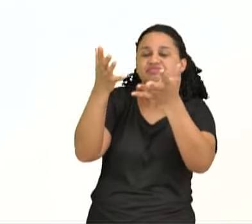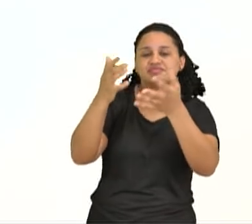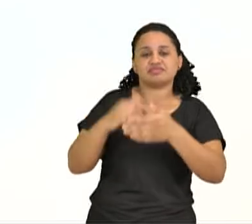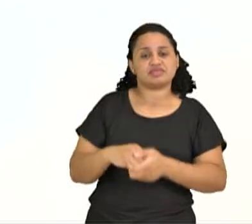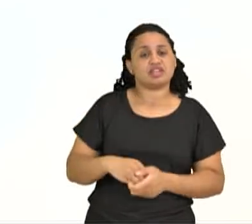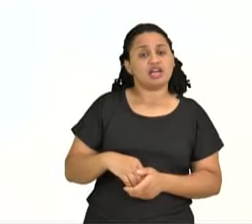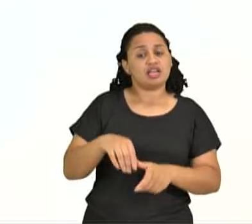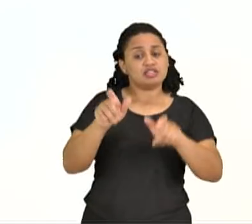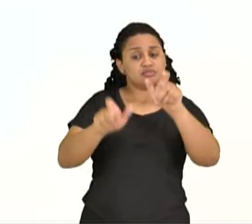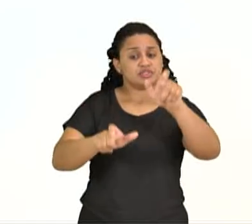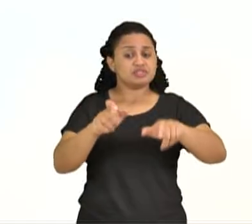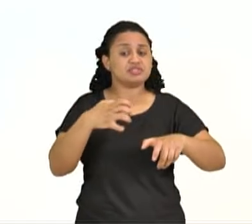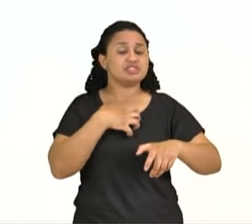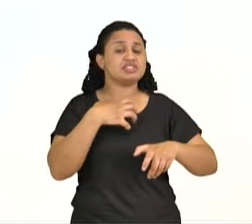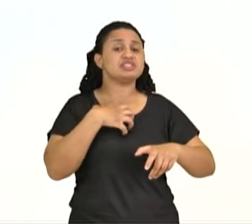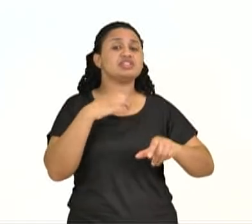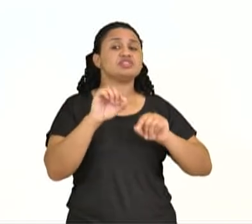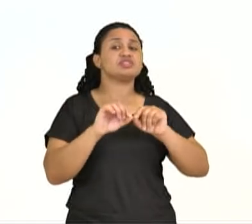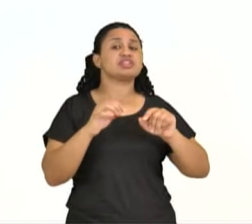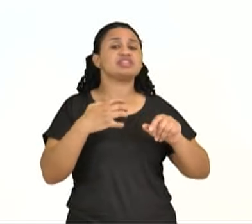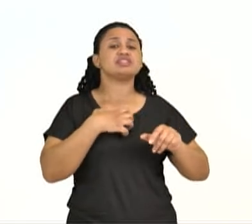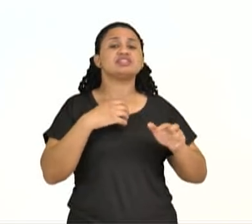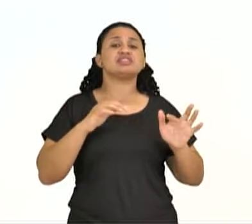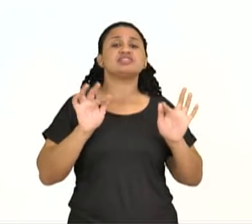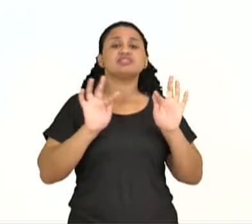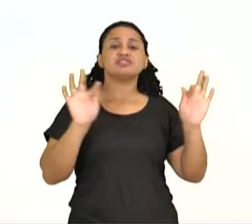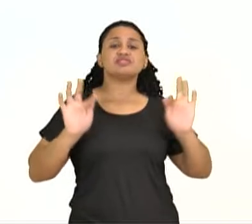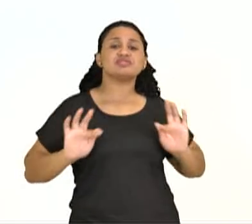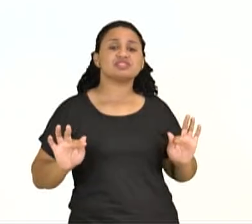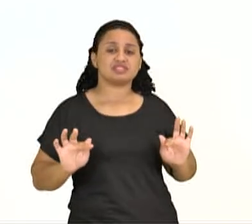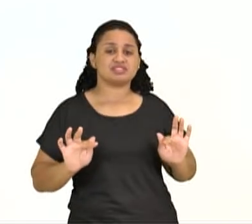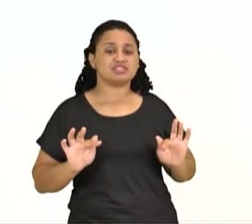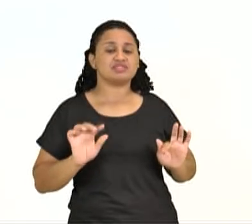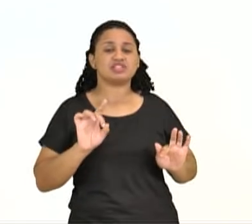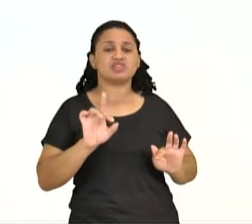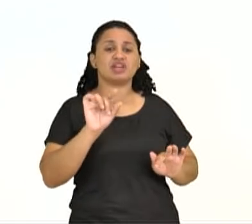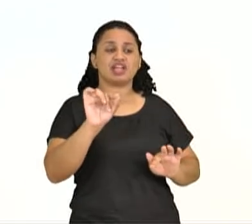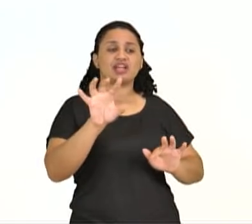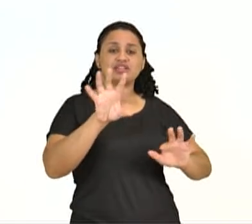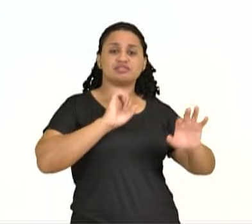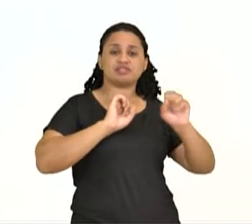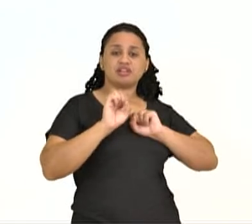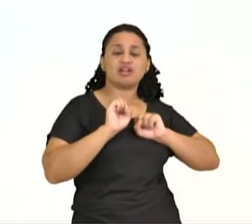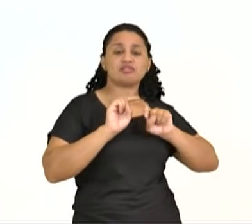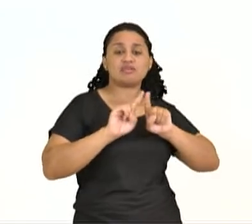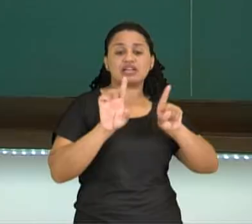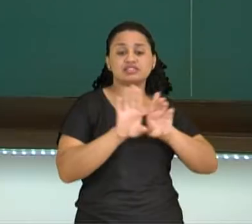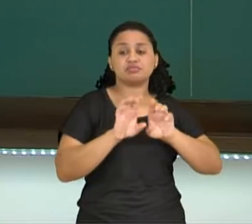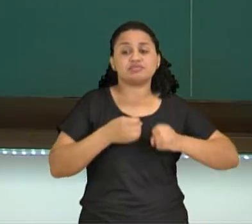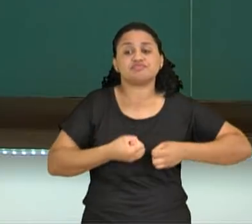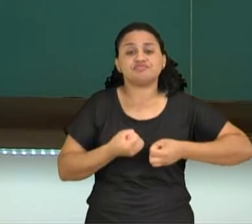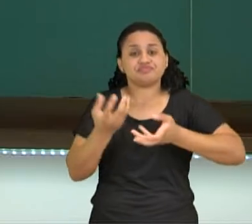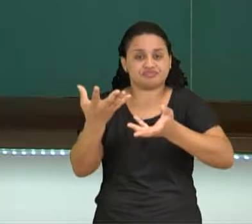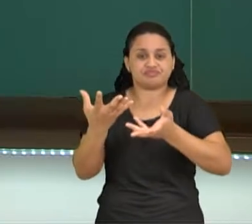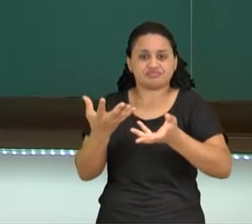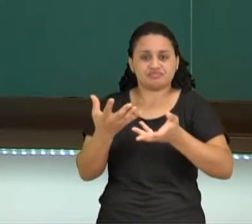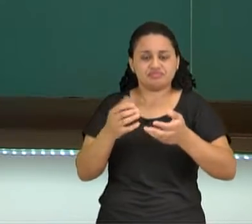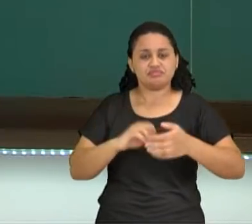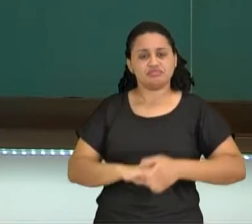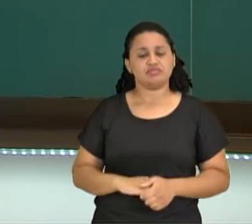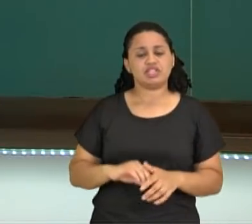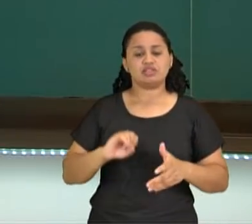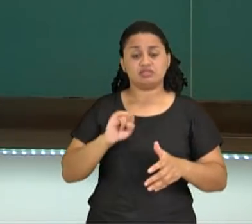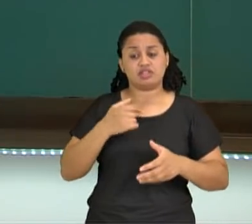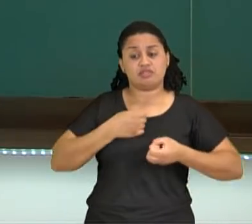felicidade. E não só a quem as recebe, mas também e sobretudo a quem as oferece. Então quer dizer, você está